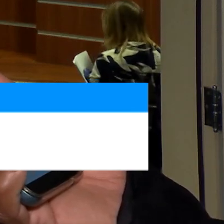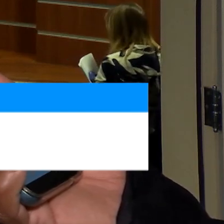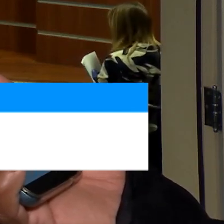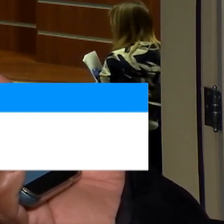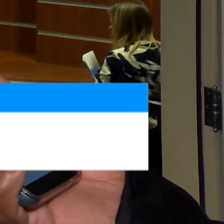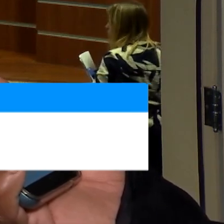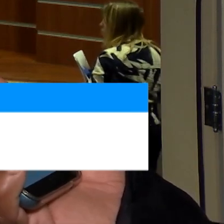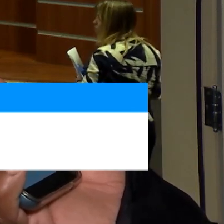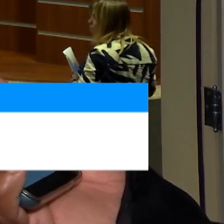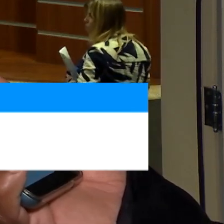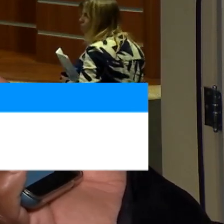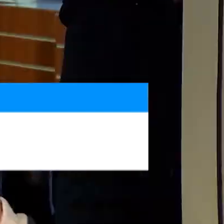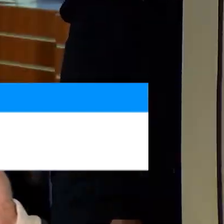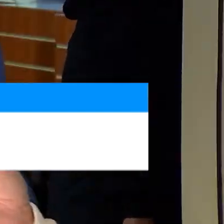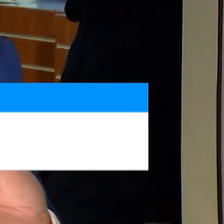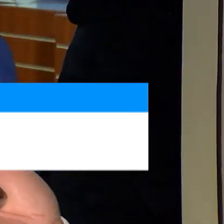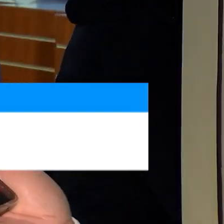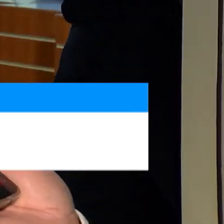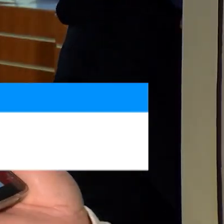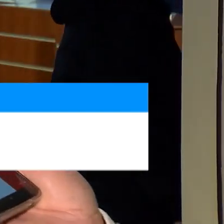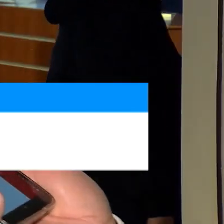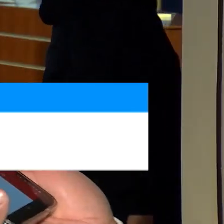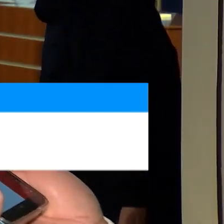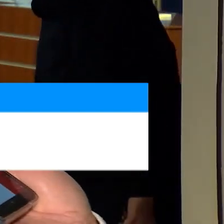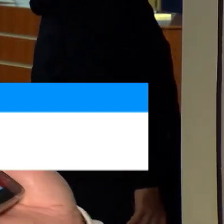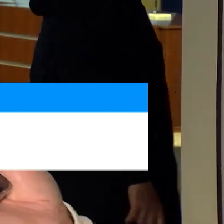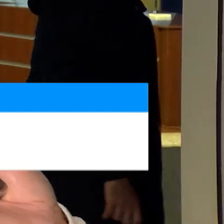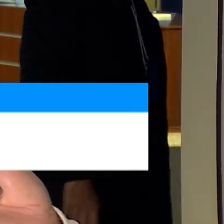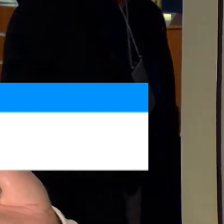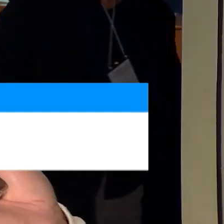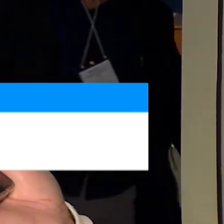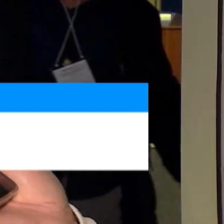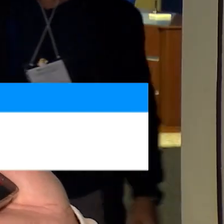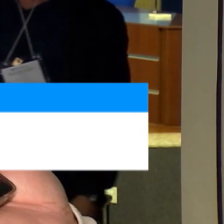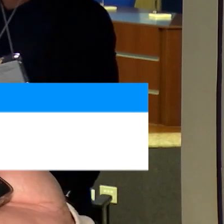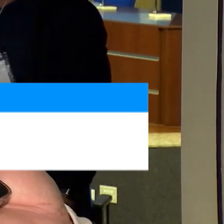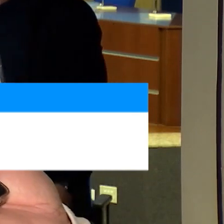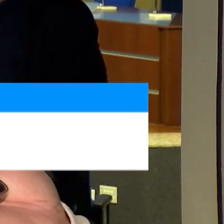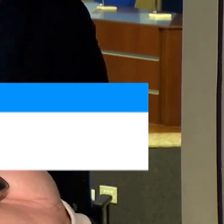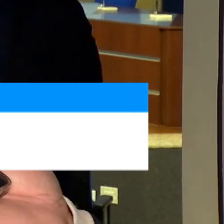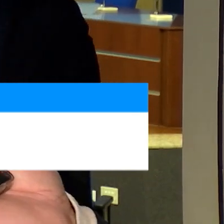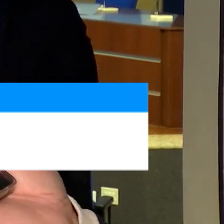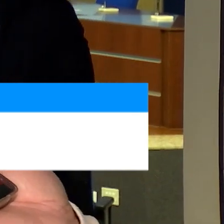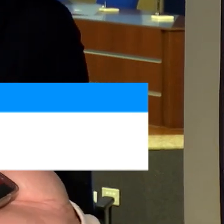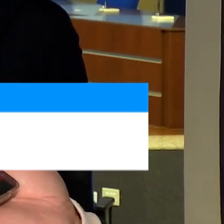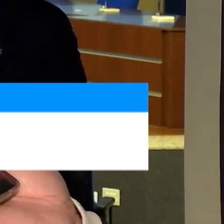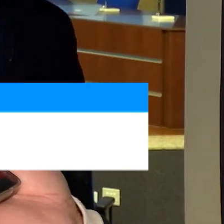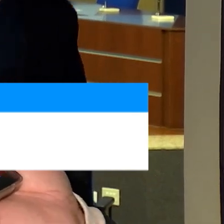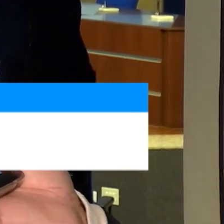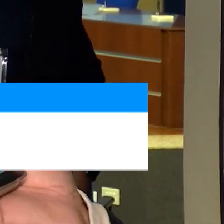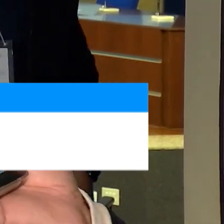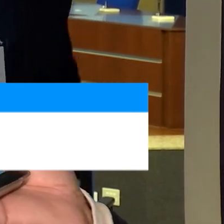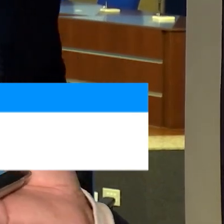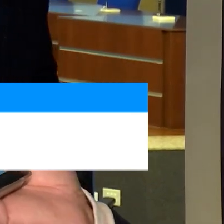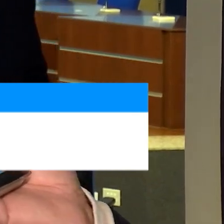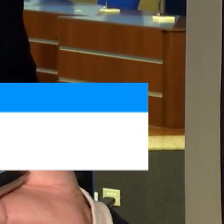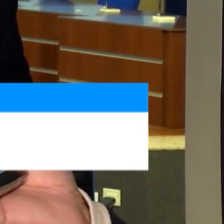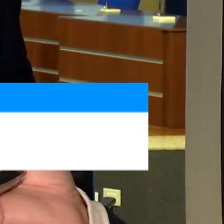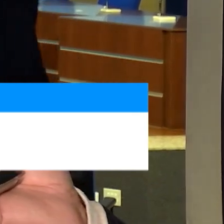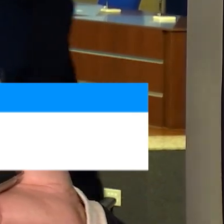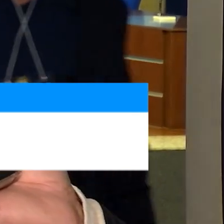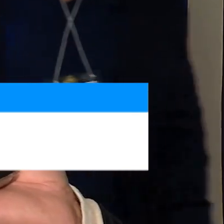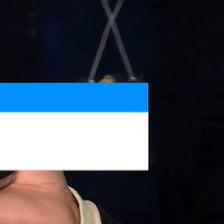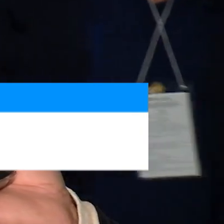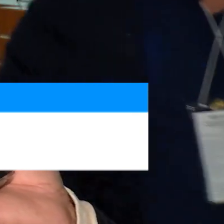também a informação para o cidadão. Escola do Legislativo, ela surgiu para poder qualificar os servidores